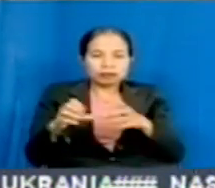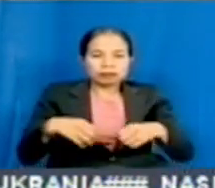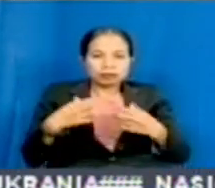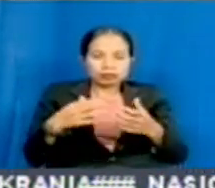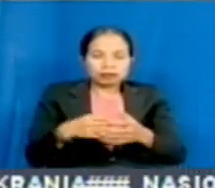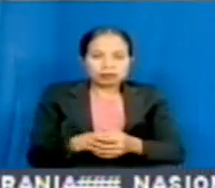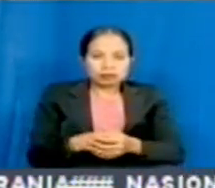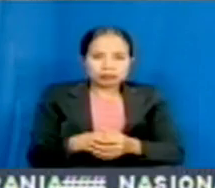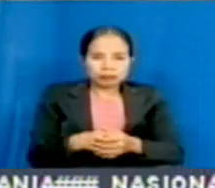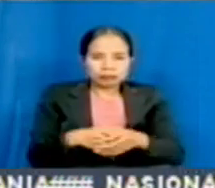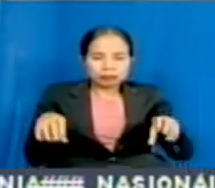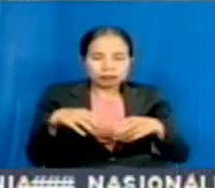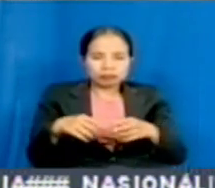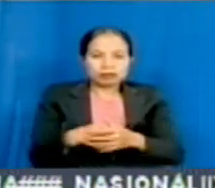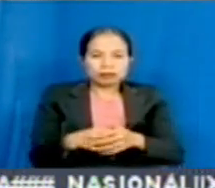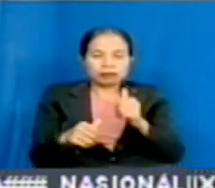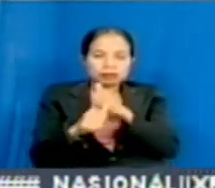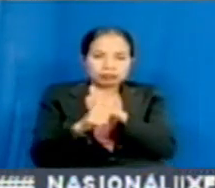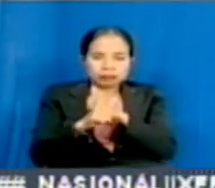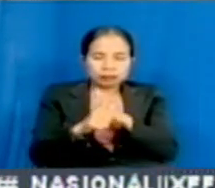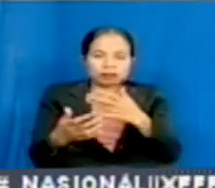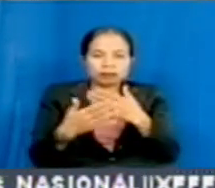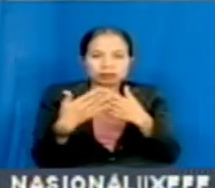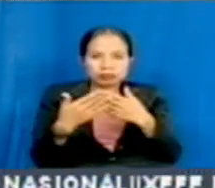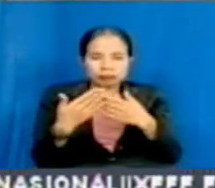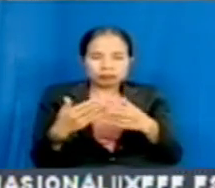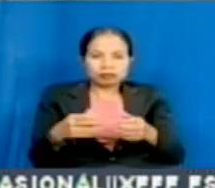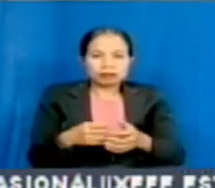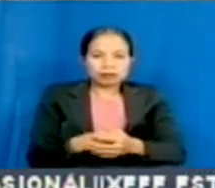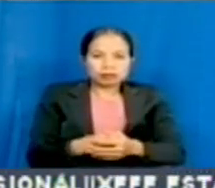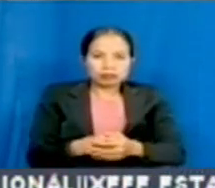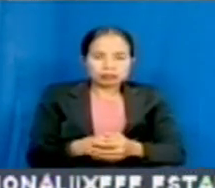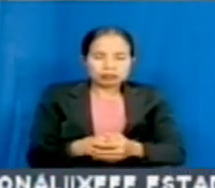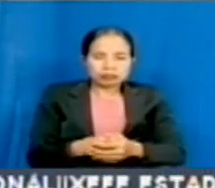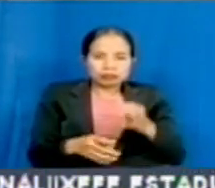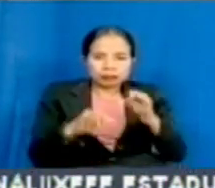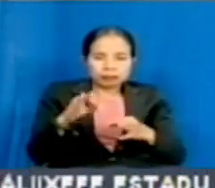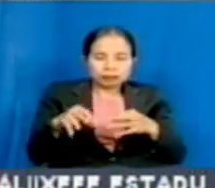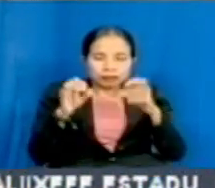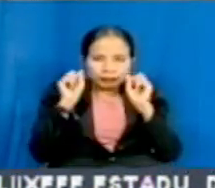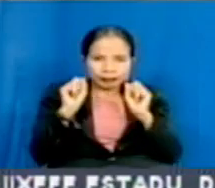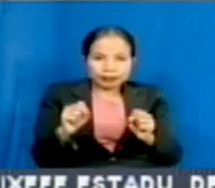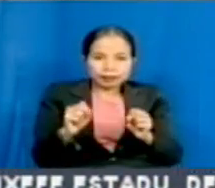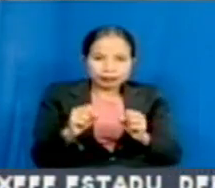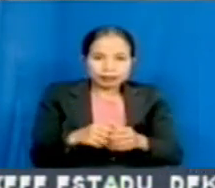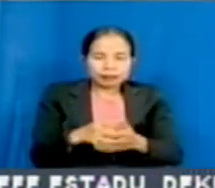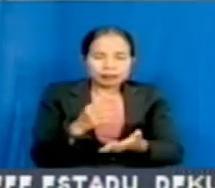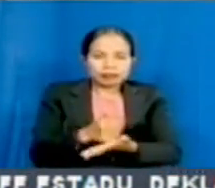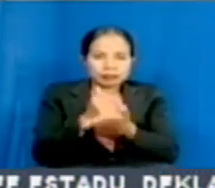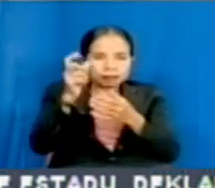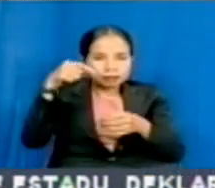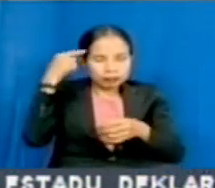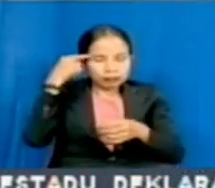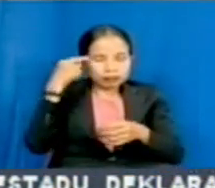a contribuir o itinerário ser bem simples a tu quando né bele ajuda o